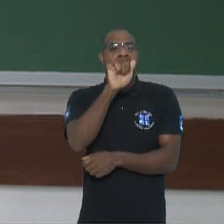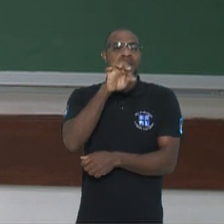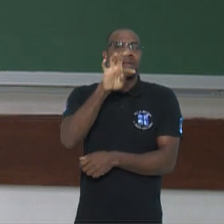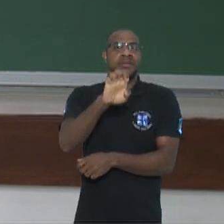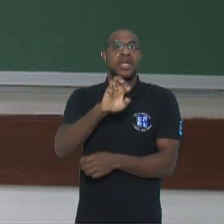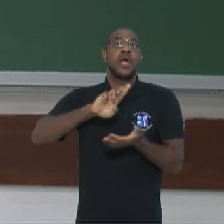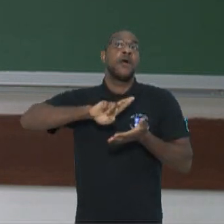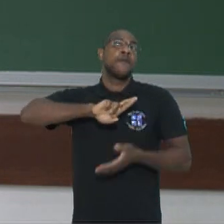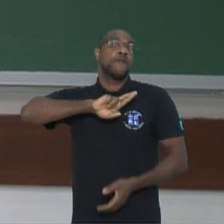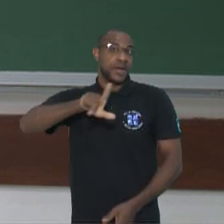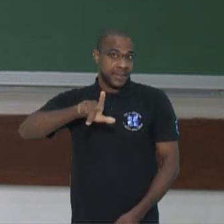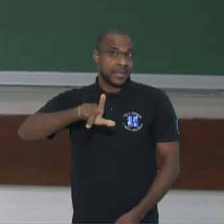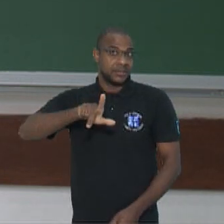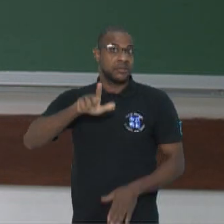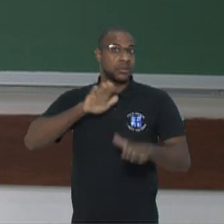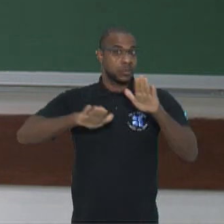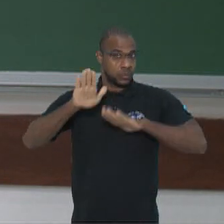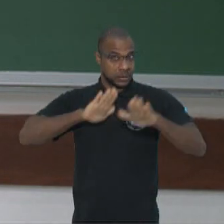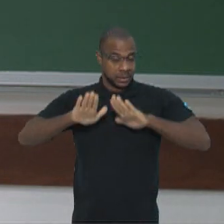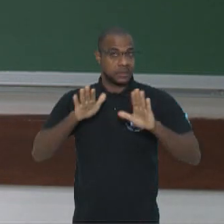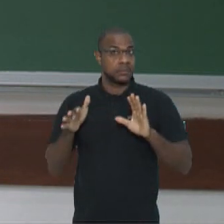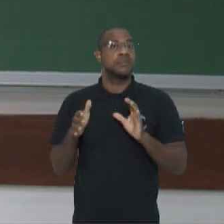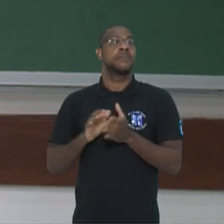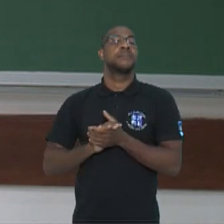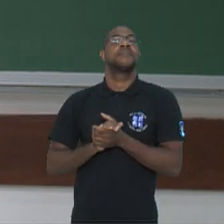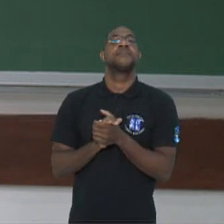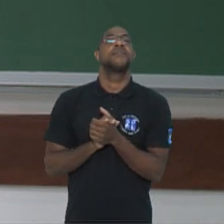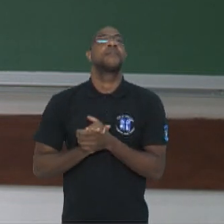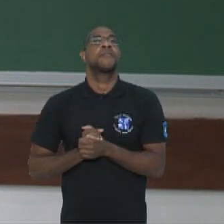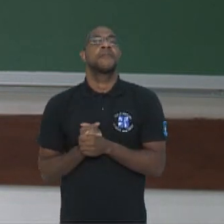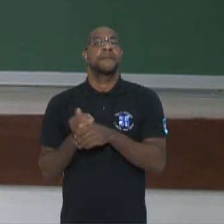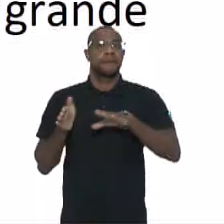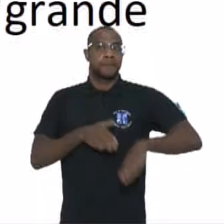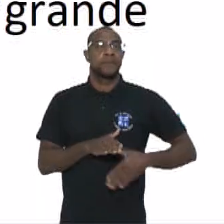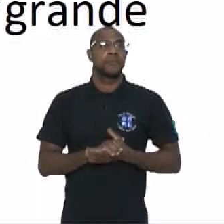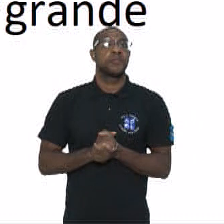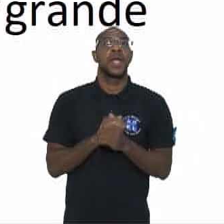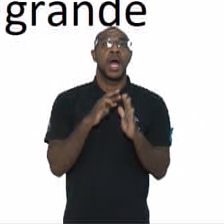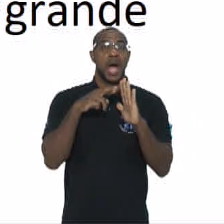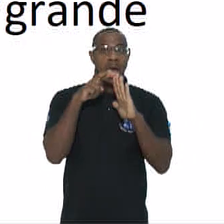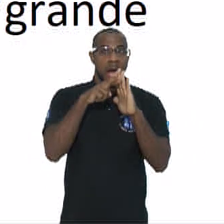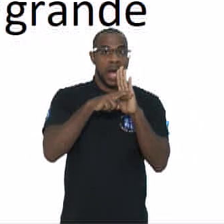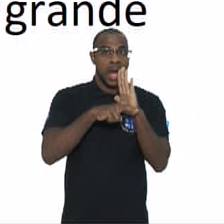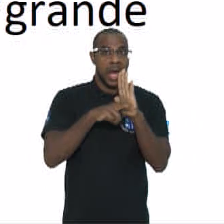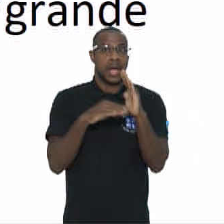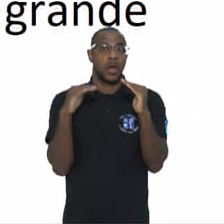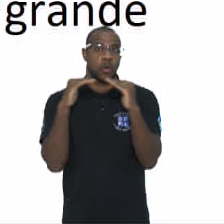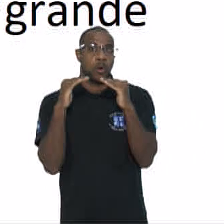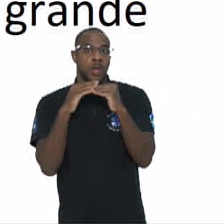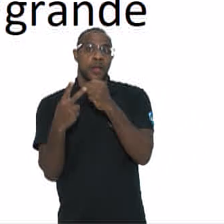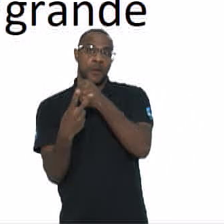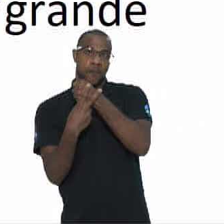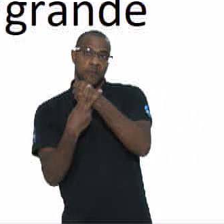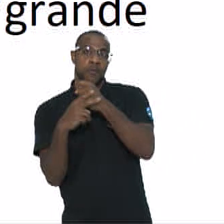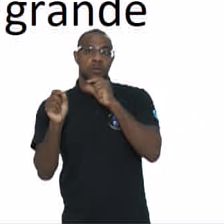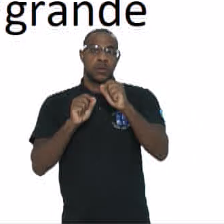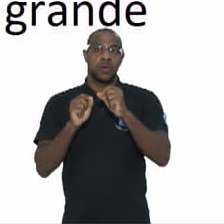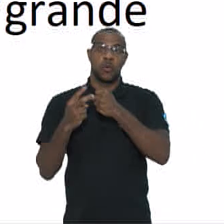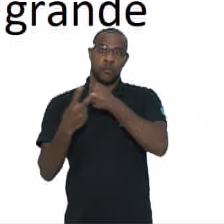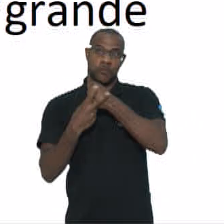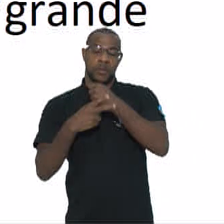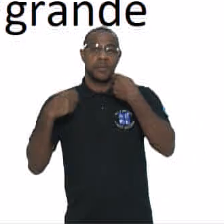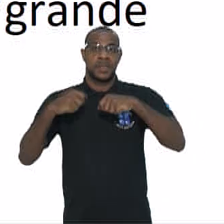questão de ortografia também, então prestar atenção nessas questões. A regra geral de concordância verbal é que o verbo